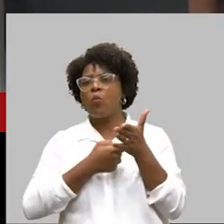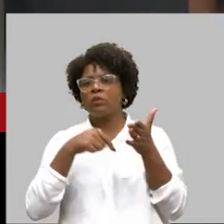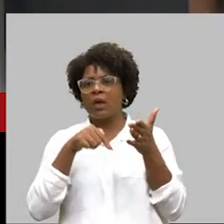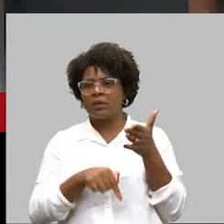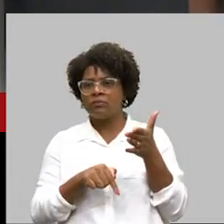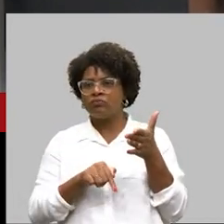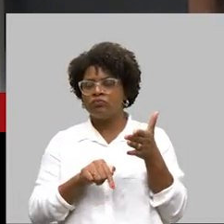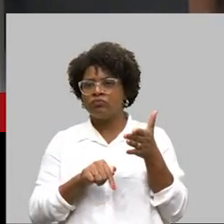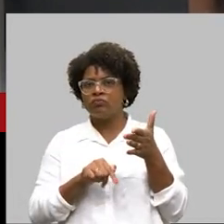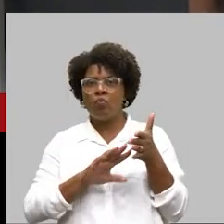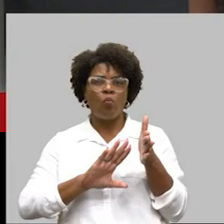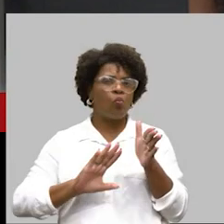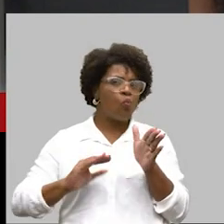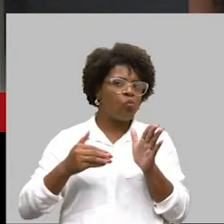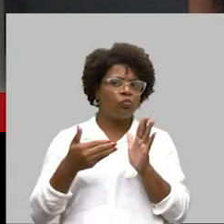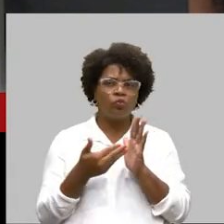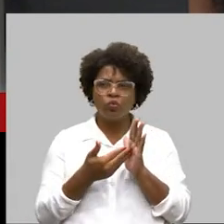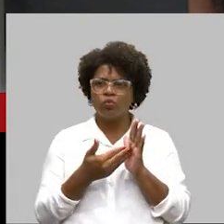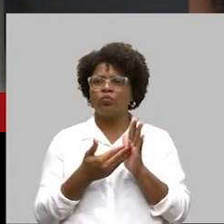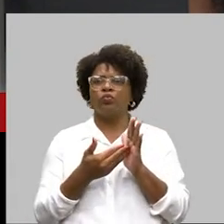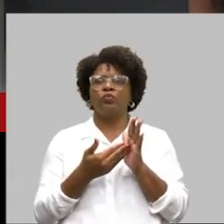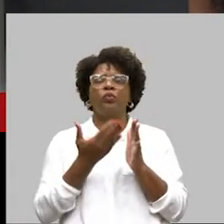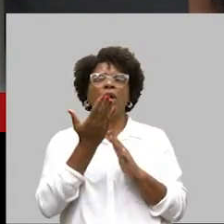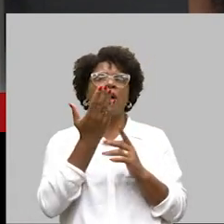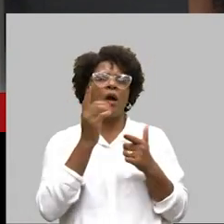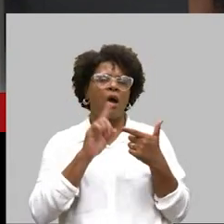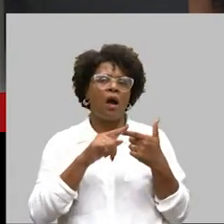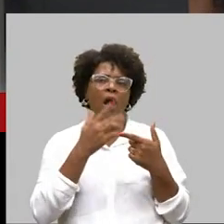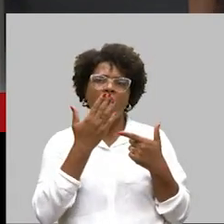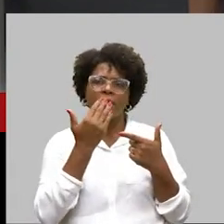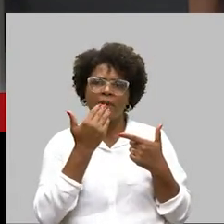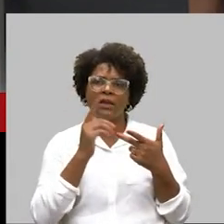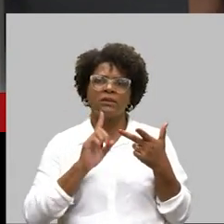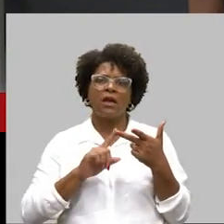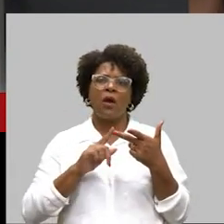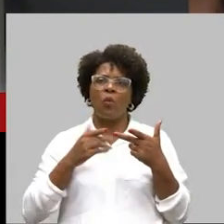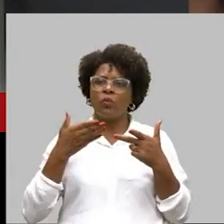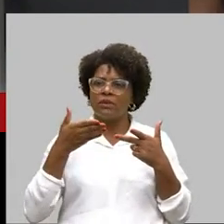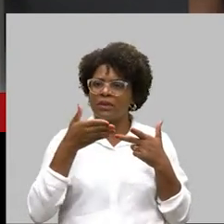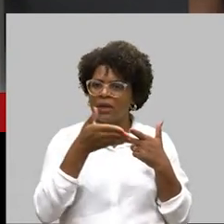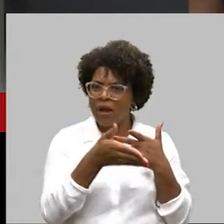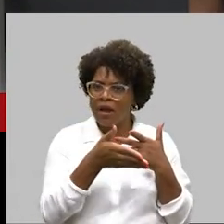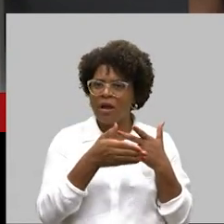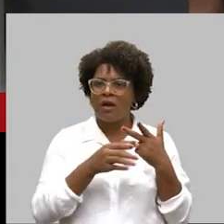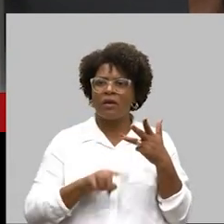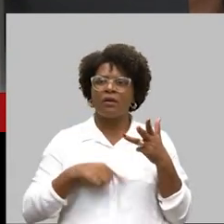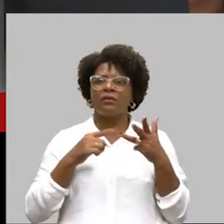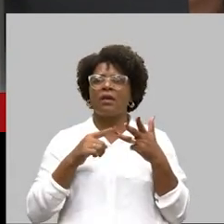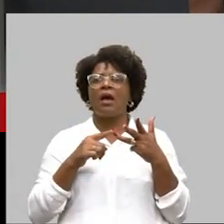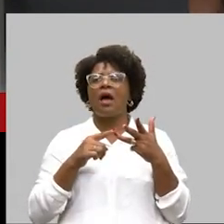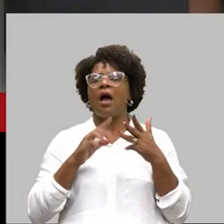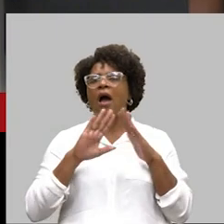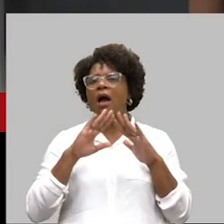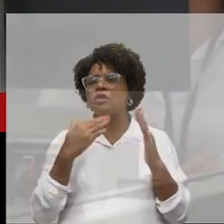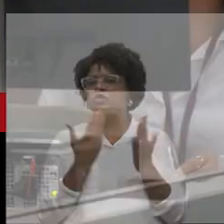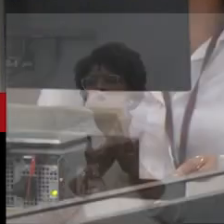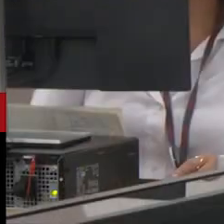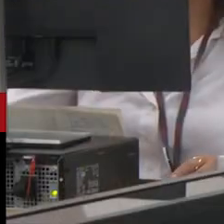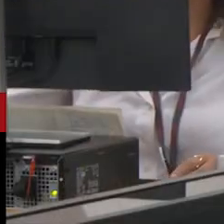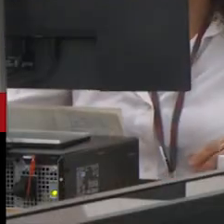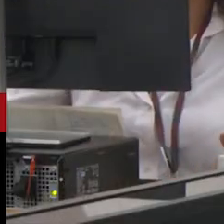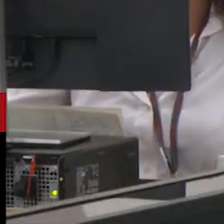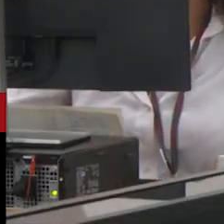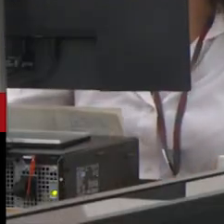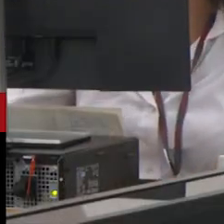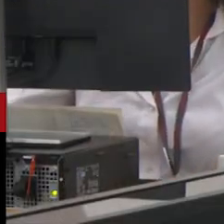tudo desde a alimentação depois para os egressos e quando se trata a Escola Comunitária então privada